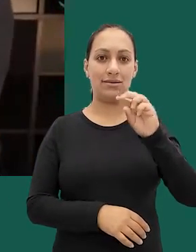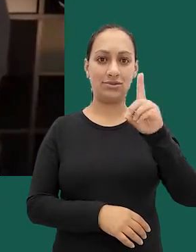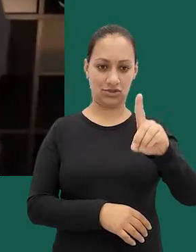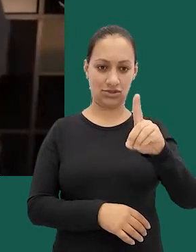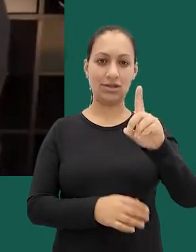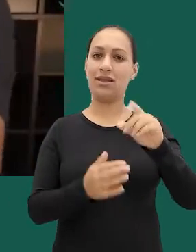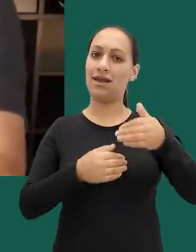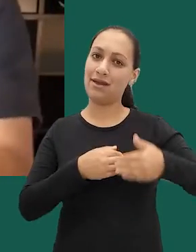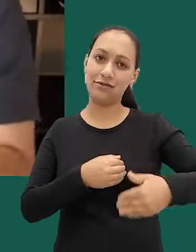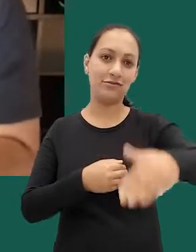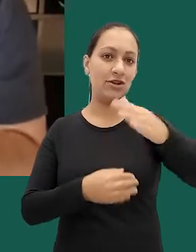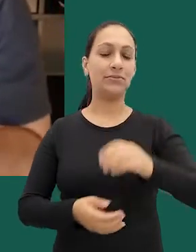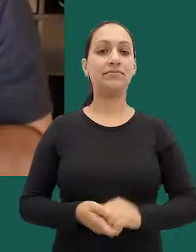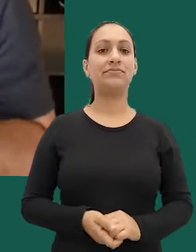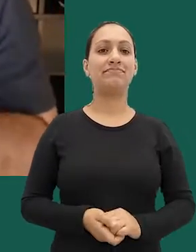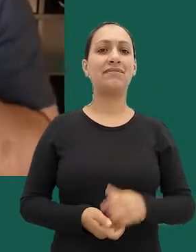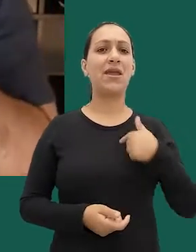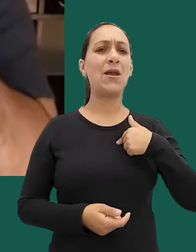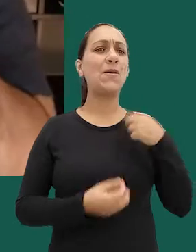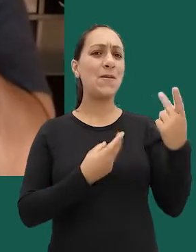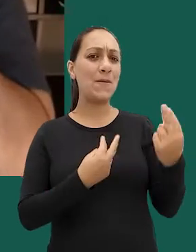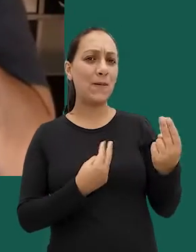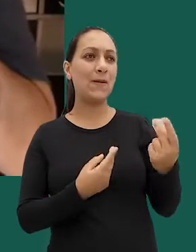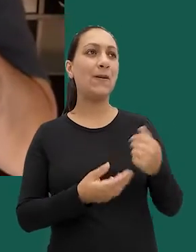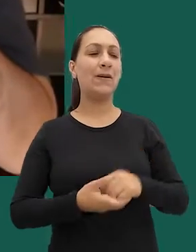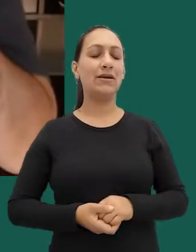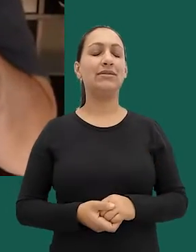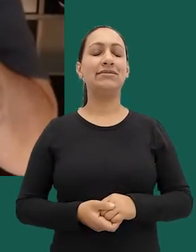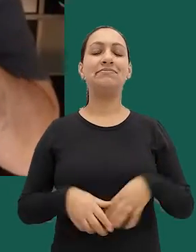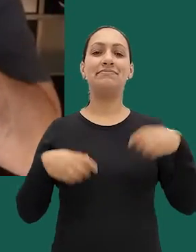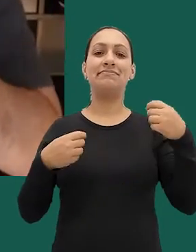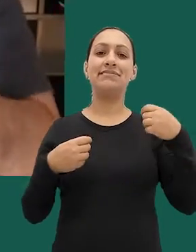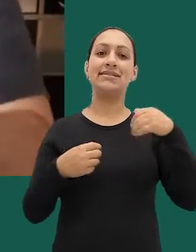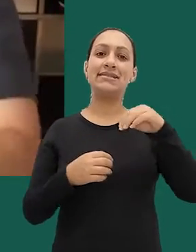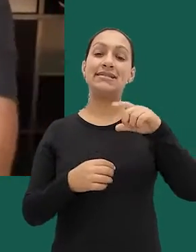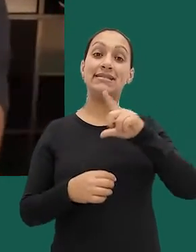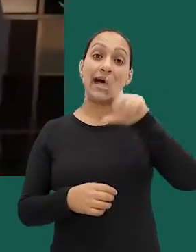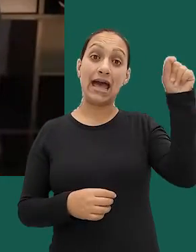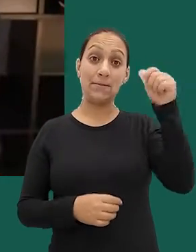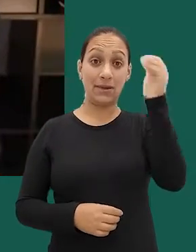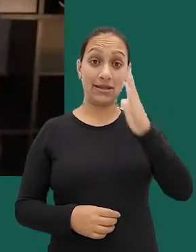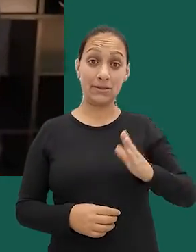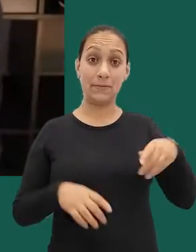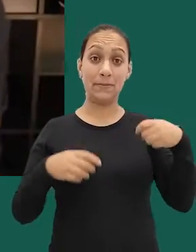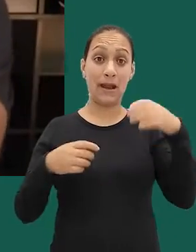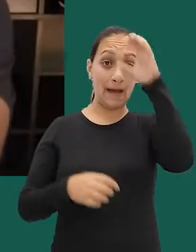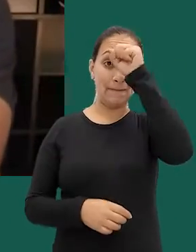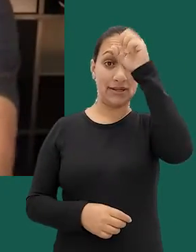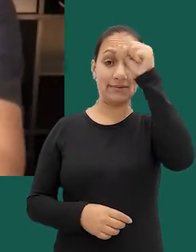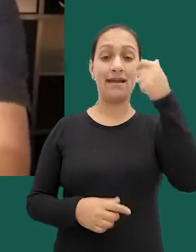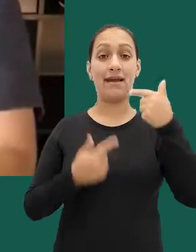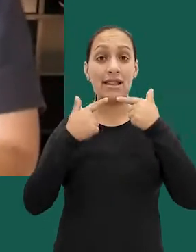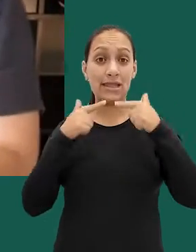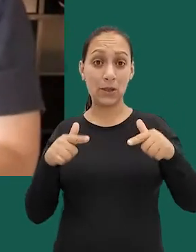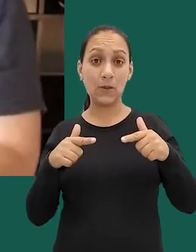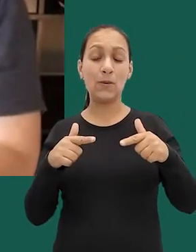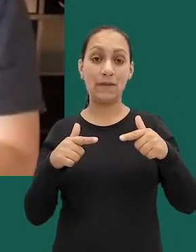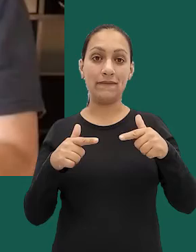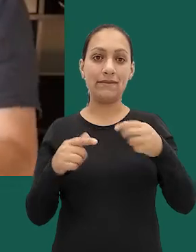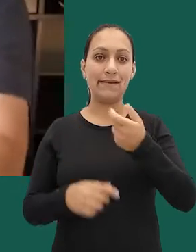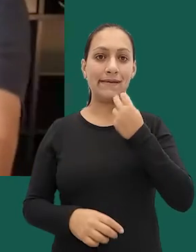Eu acho que eu passei pela mesma coisa no sentido de ter que sair do Brasil para aprender inglês. Eu, pelo menos, sempre fui péssima na aula de idiomas,